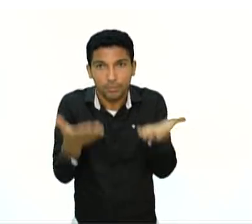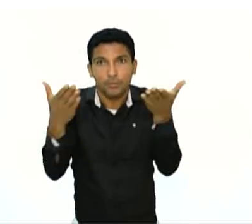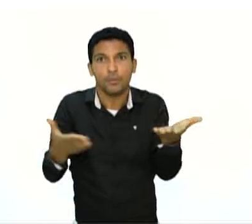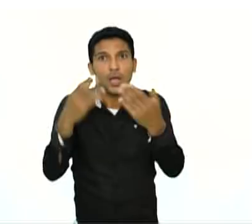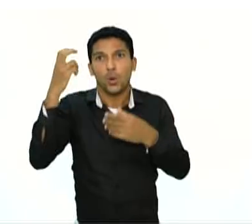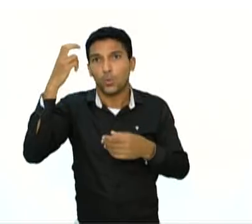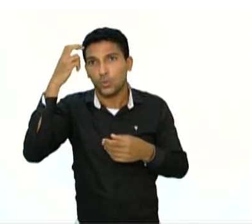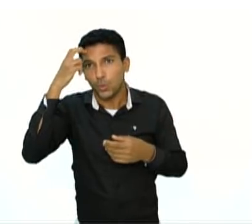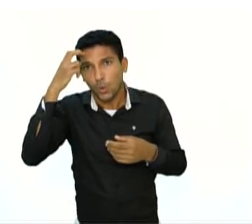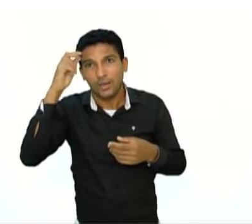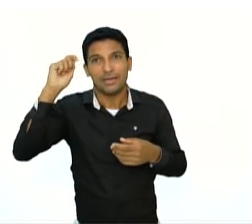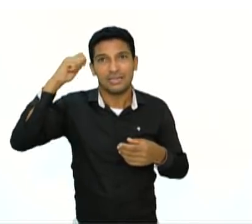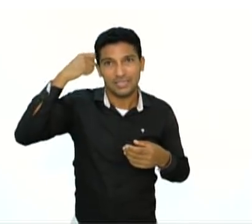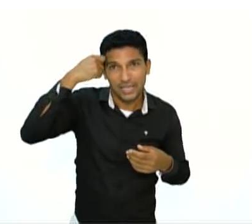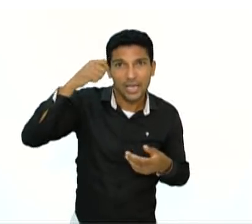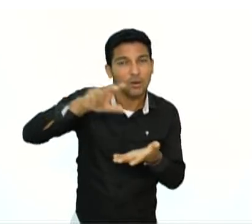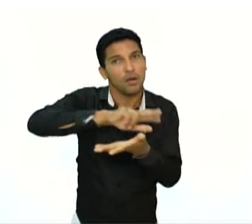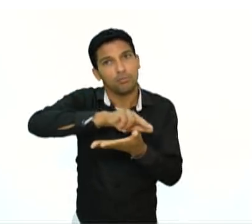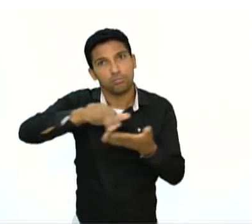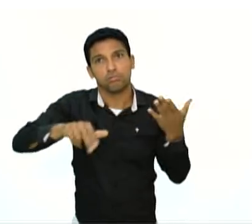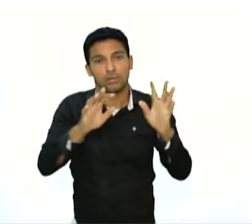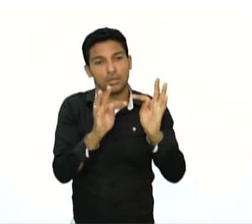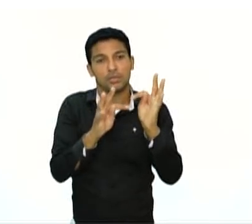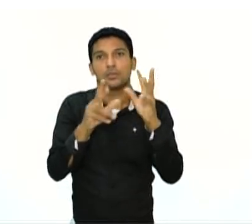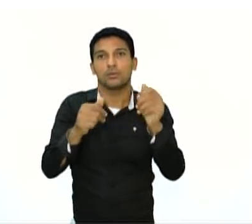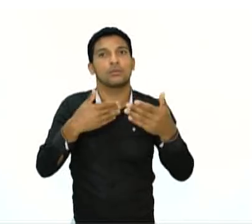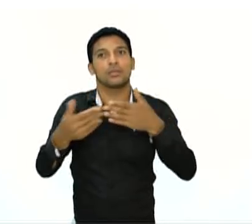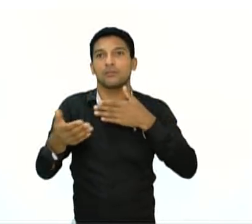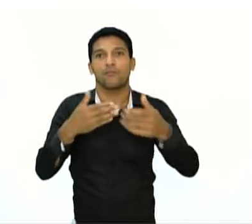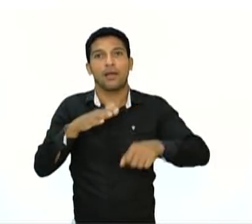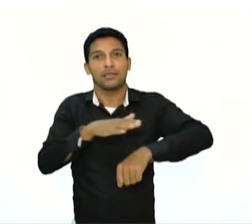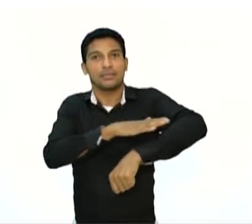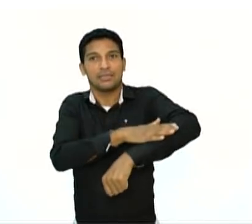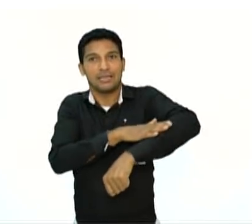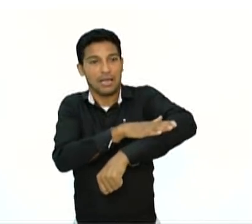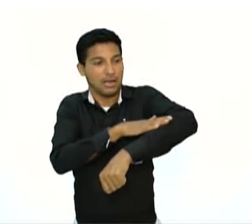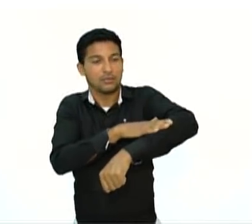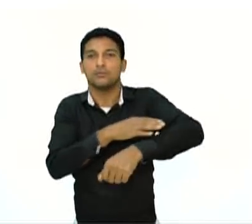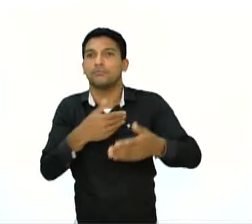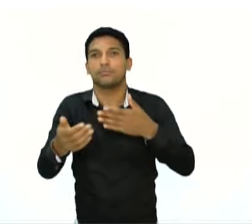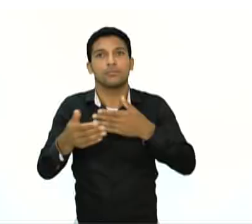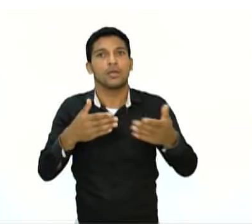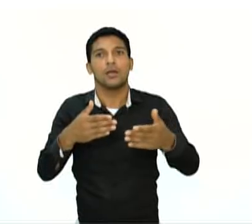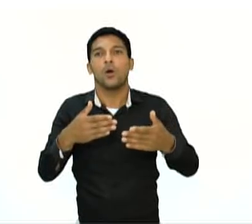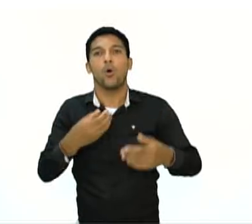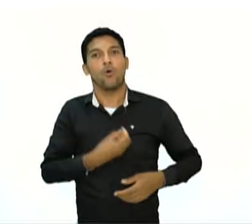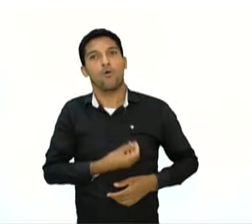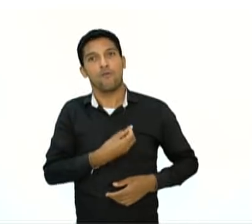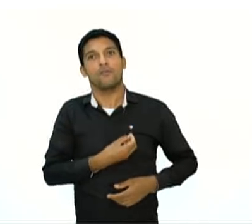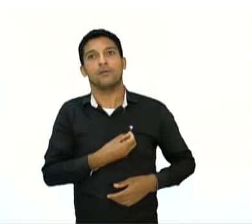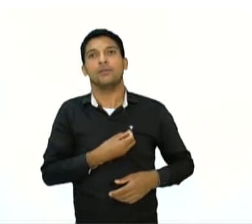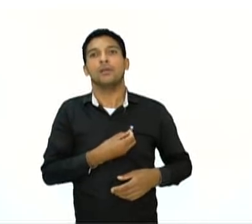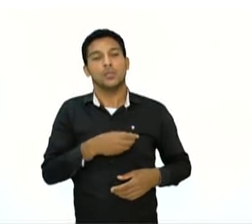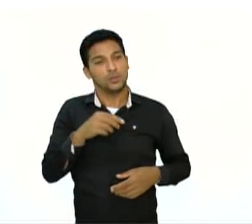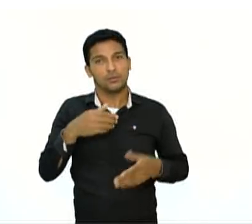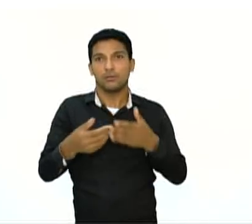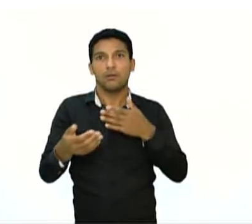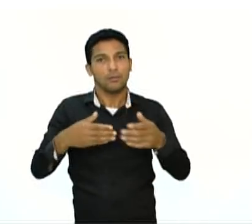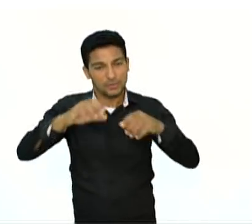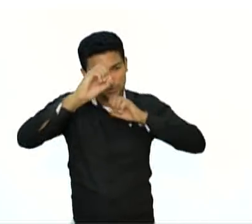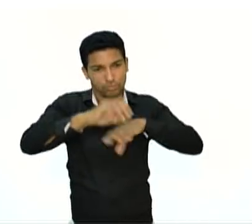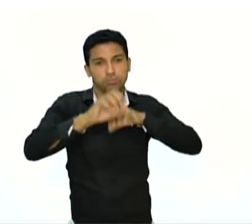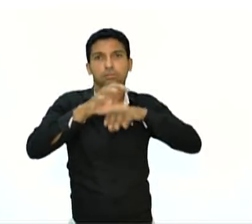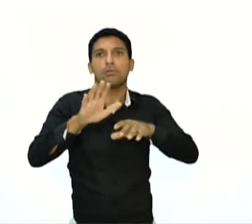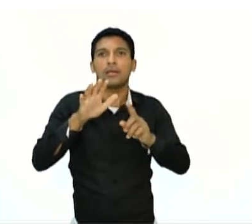aquela liberdade, mas não de fato uma cidadania. Veja que a Constituição brasileira atual, que nós lemos no começo da